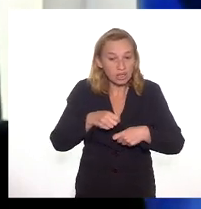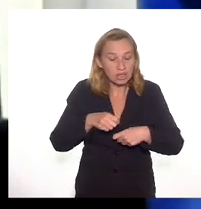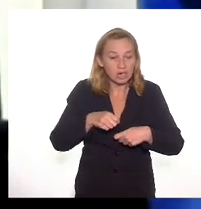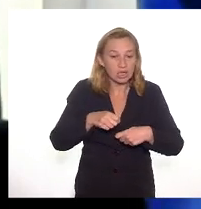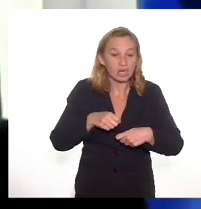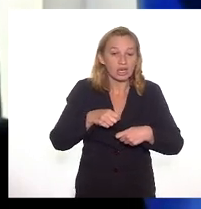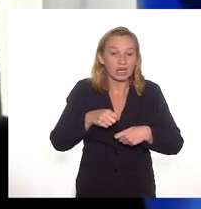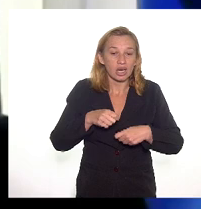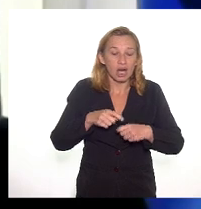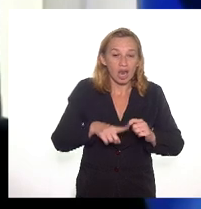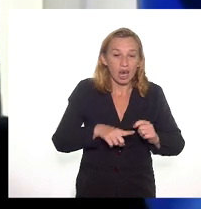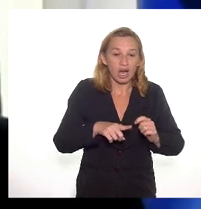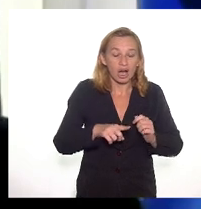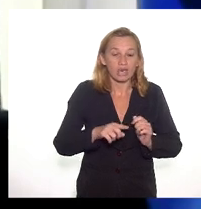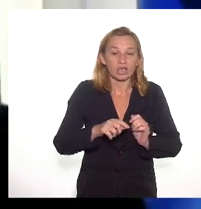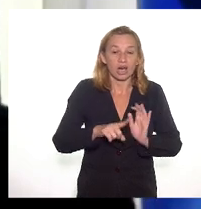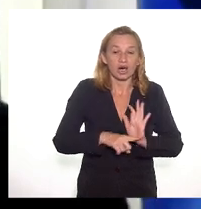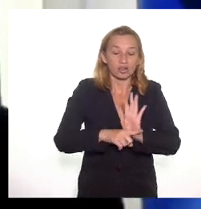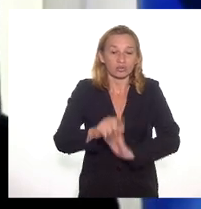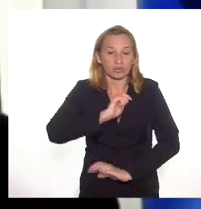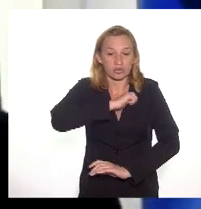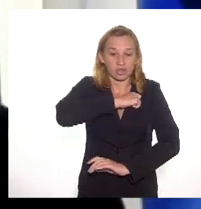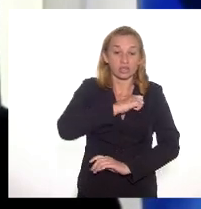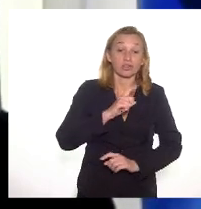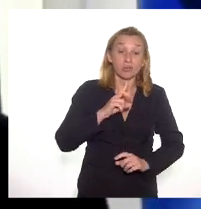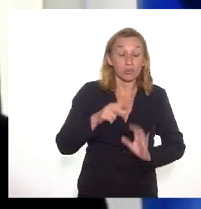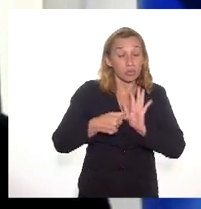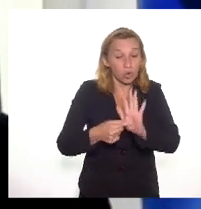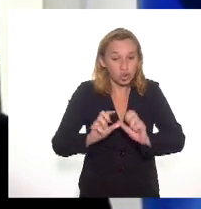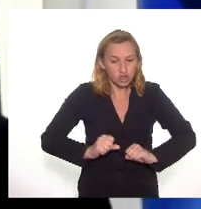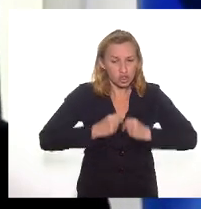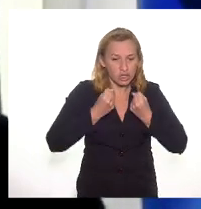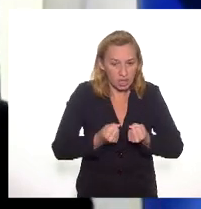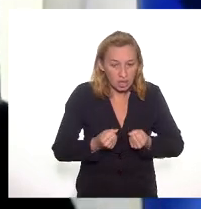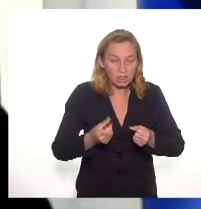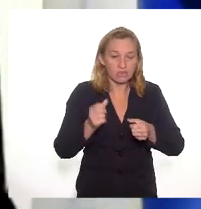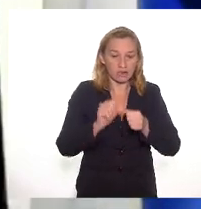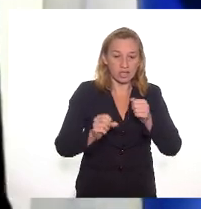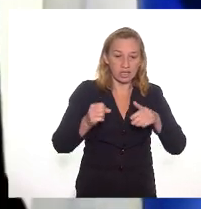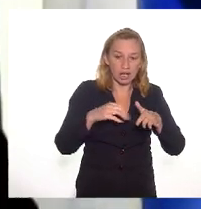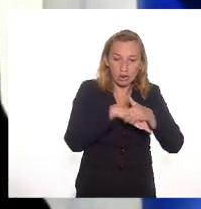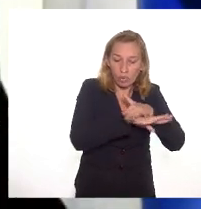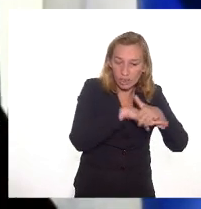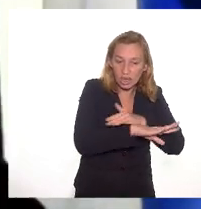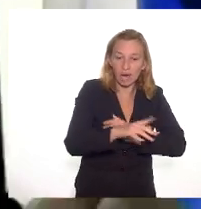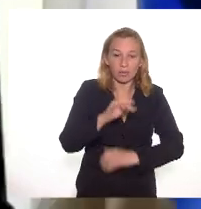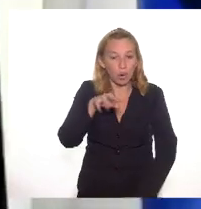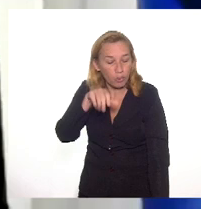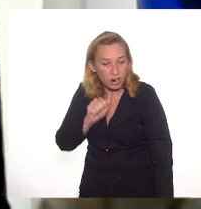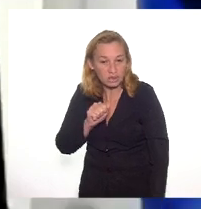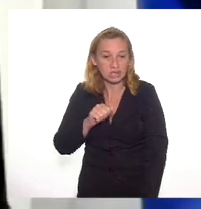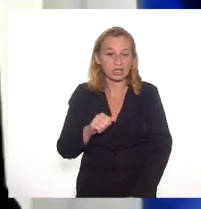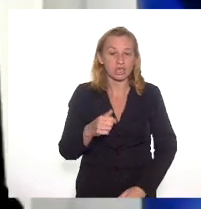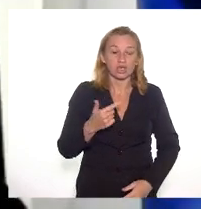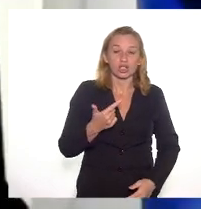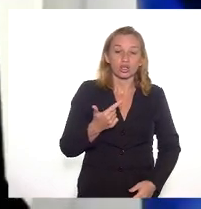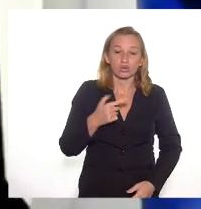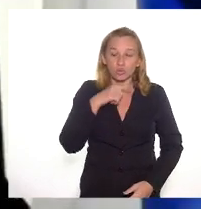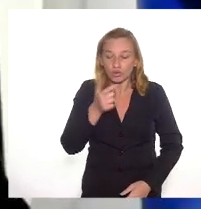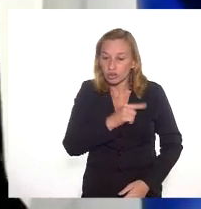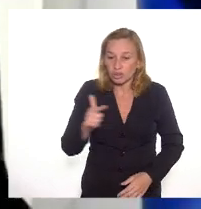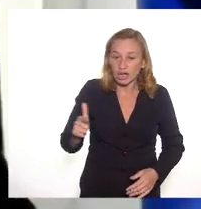recuperação, porque mostra credibilidade e vontade de fazer uma poupança. Eu não tenho dúvida. A receita de